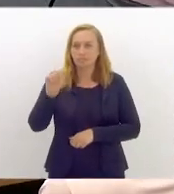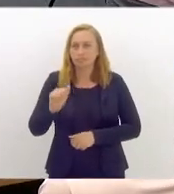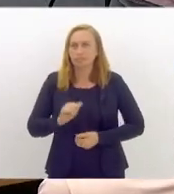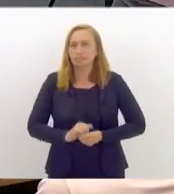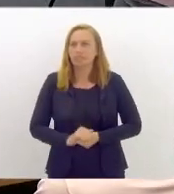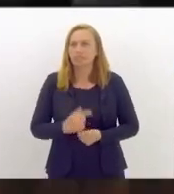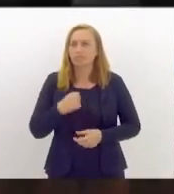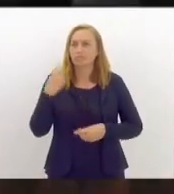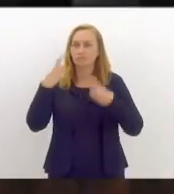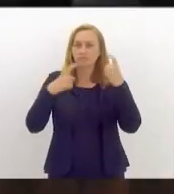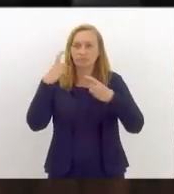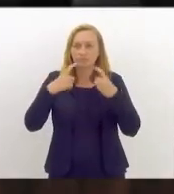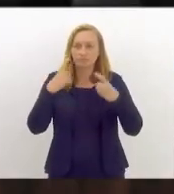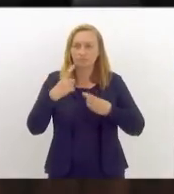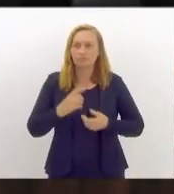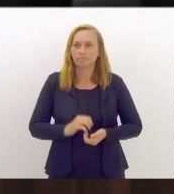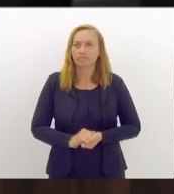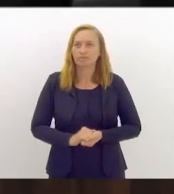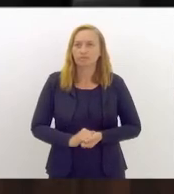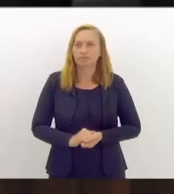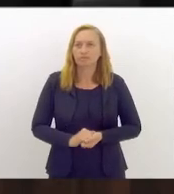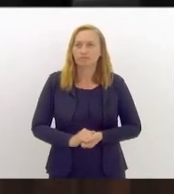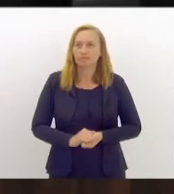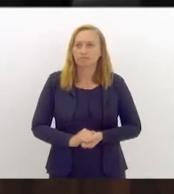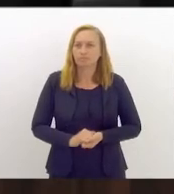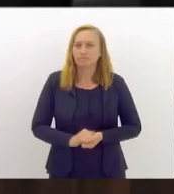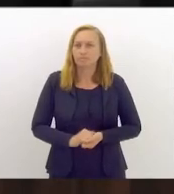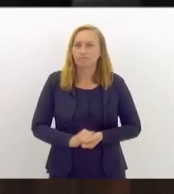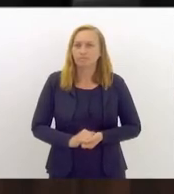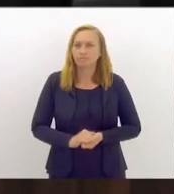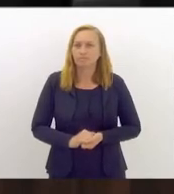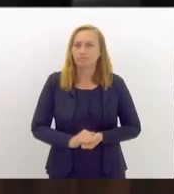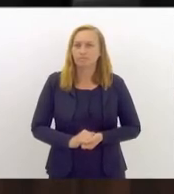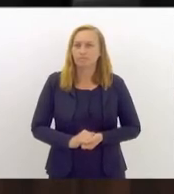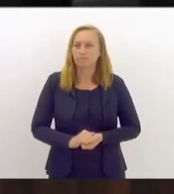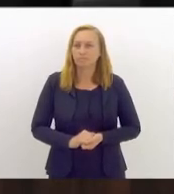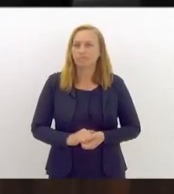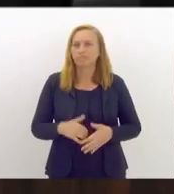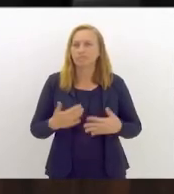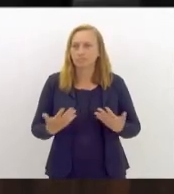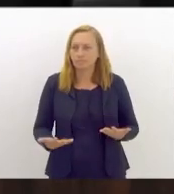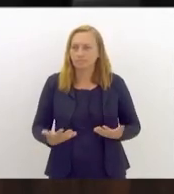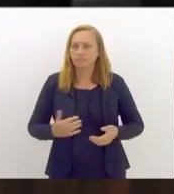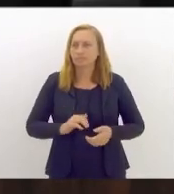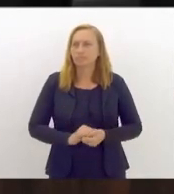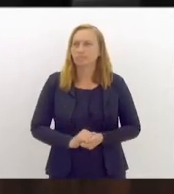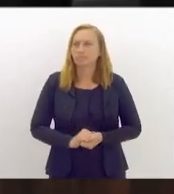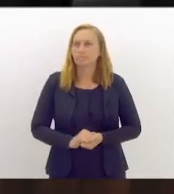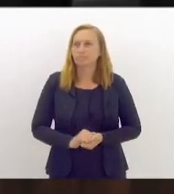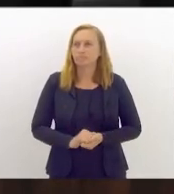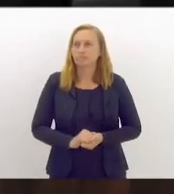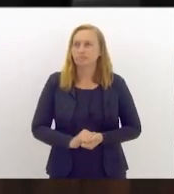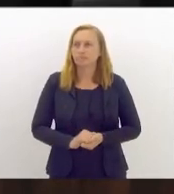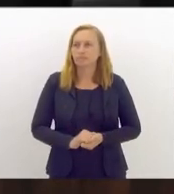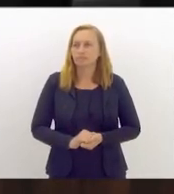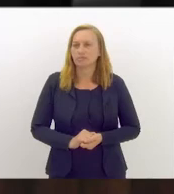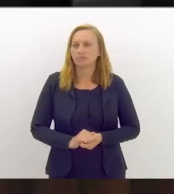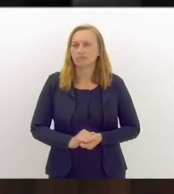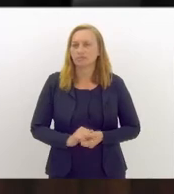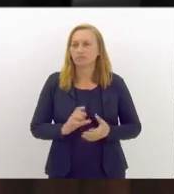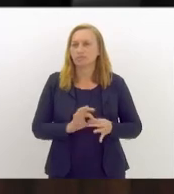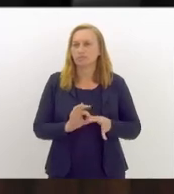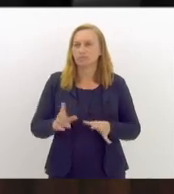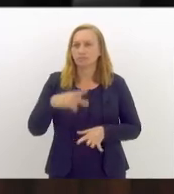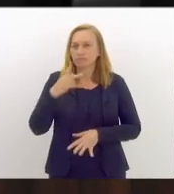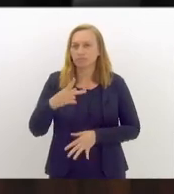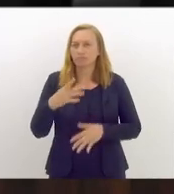eu tô preocupado aqui com o espelho do Dr Teófilo então enquanto o espelho não ficar pronto ali antes de passar a palavra para ele